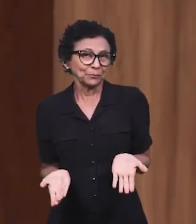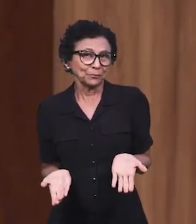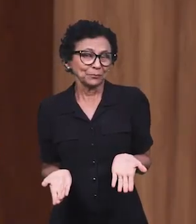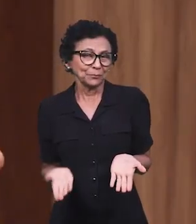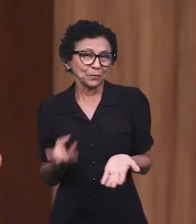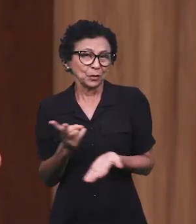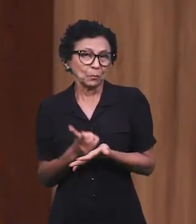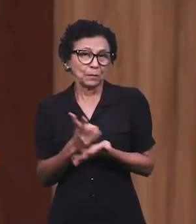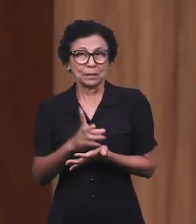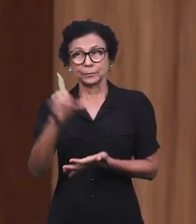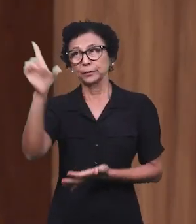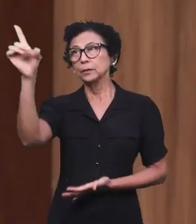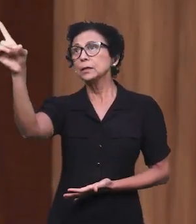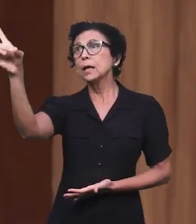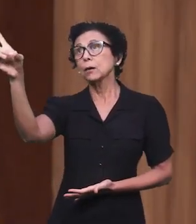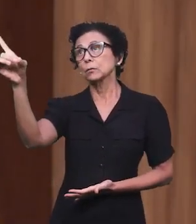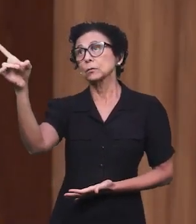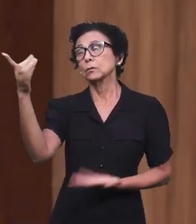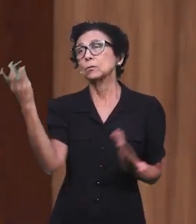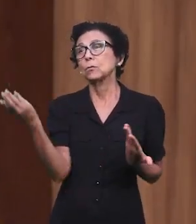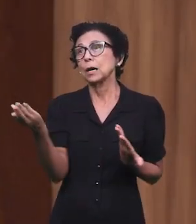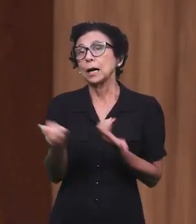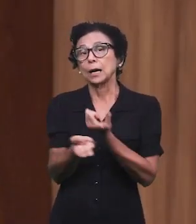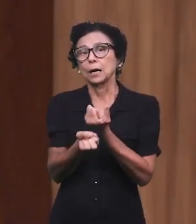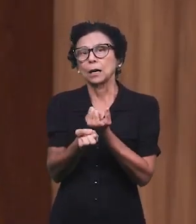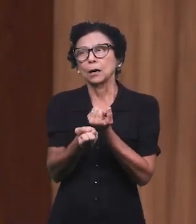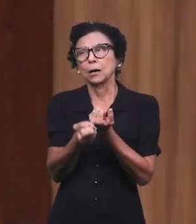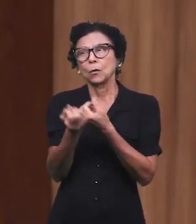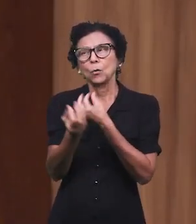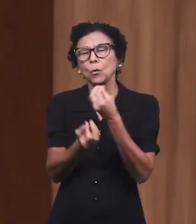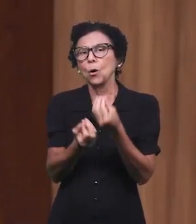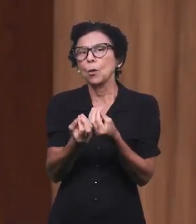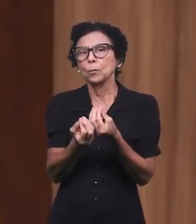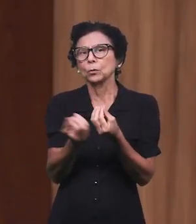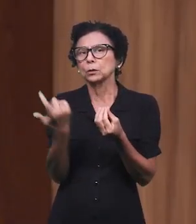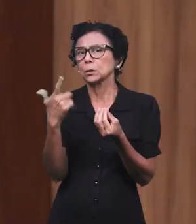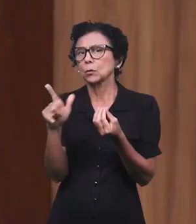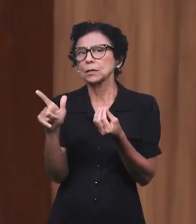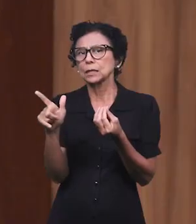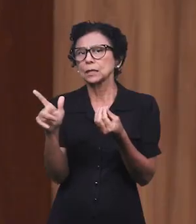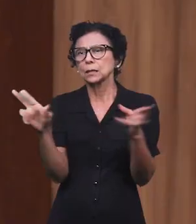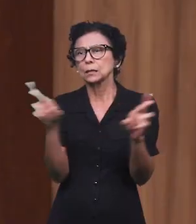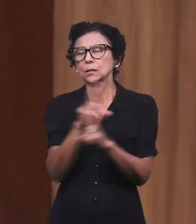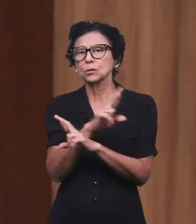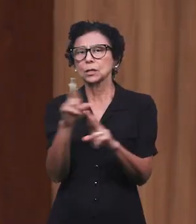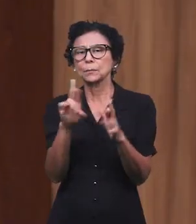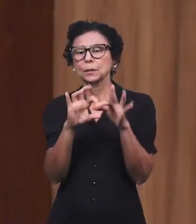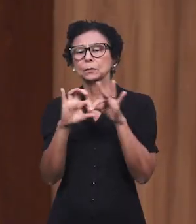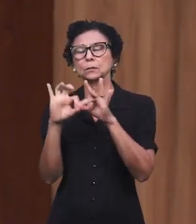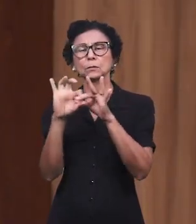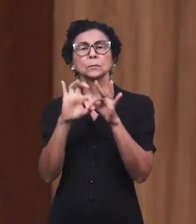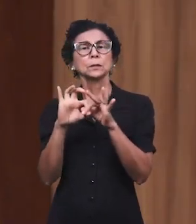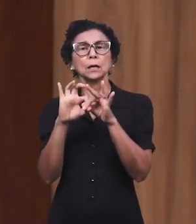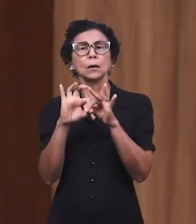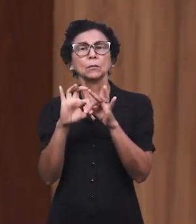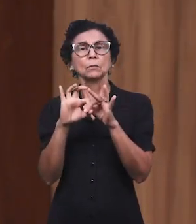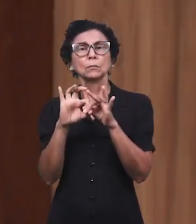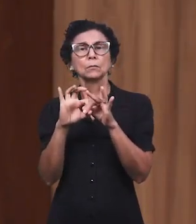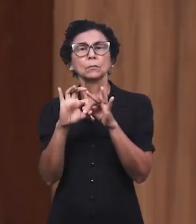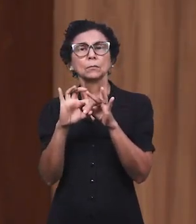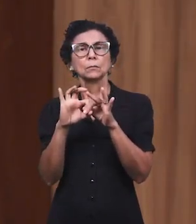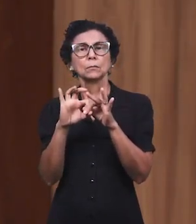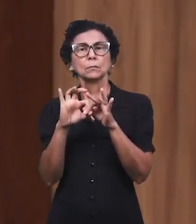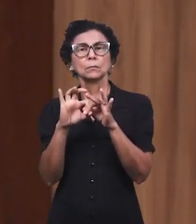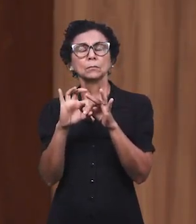Deus. Não é possível que a gente não consiga uma convivência harmônica, civilizada, né?